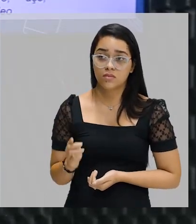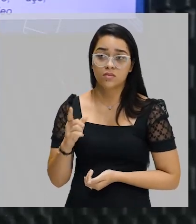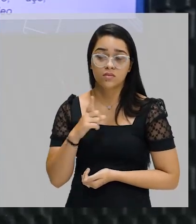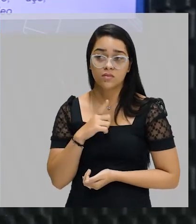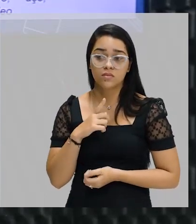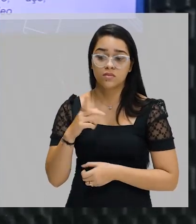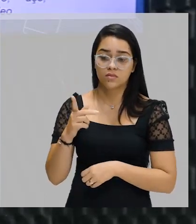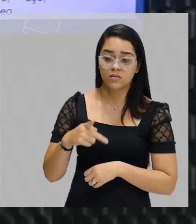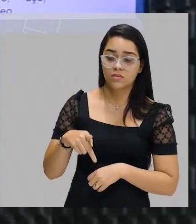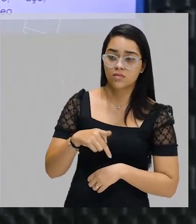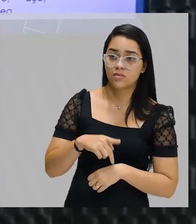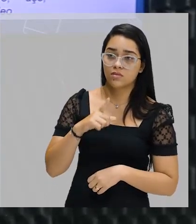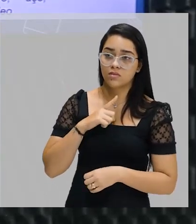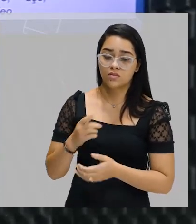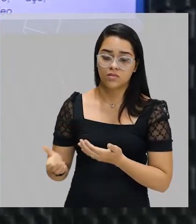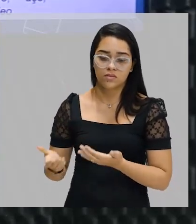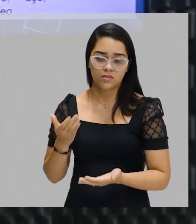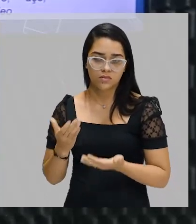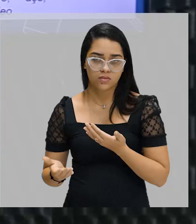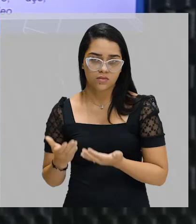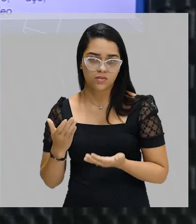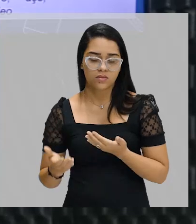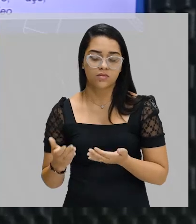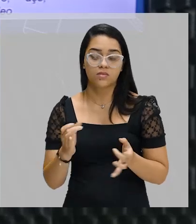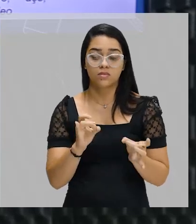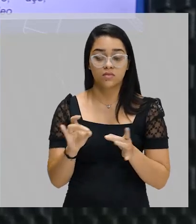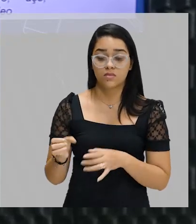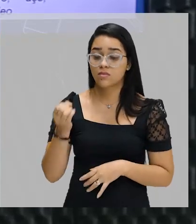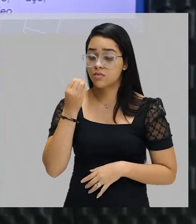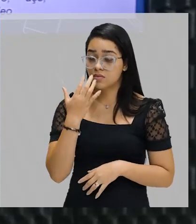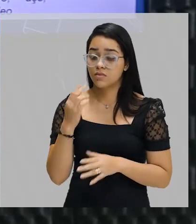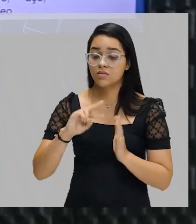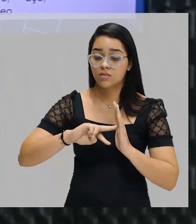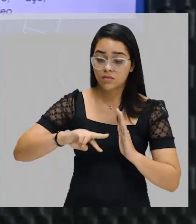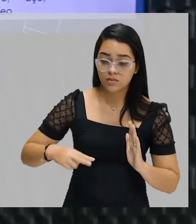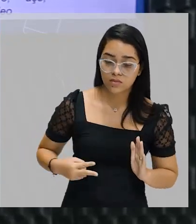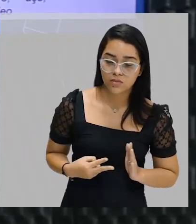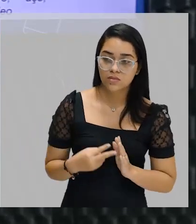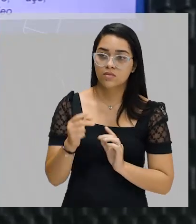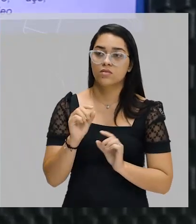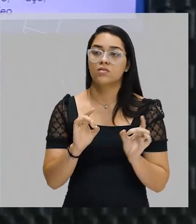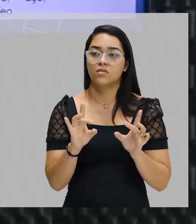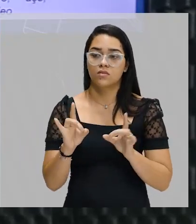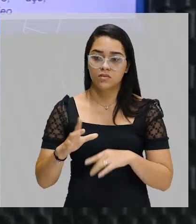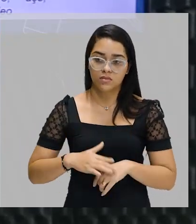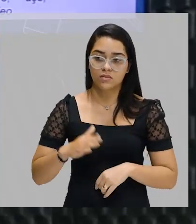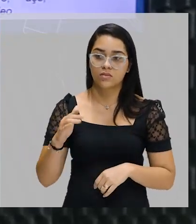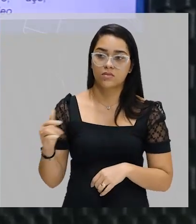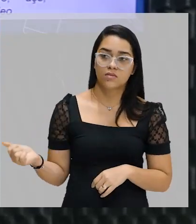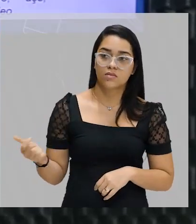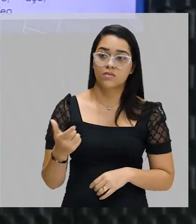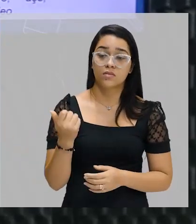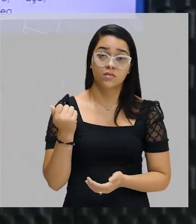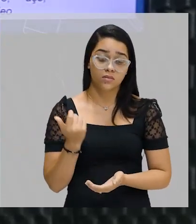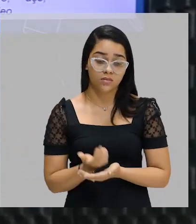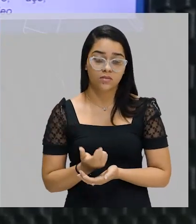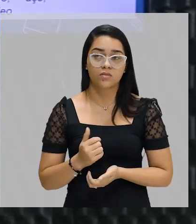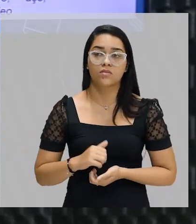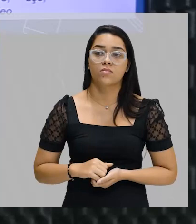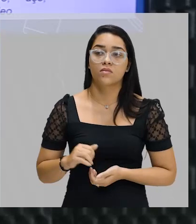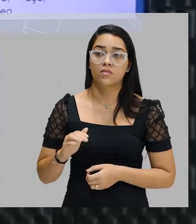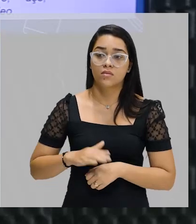um país ele tem uma balança comercial favorável, significa dizer que ele vende mais do que ele compra, ou seja, ele